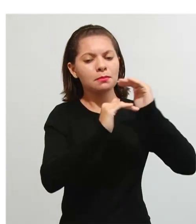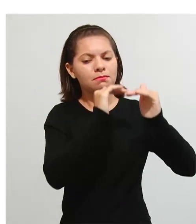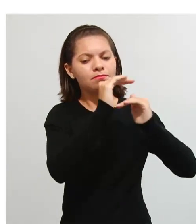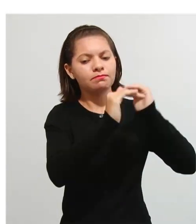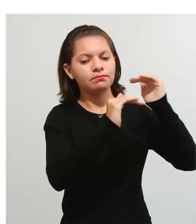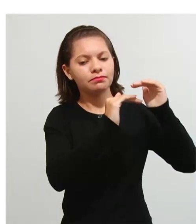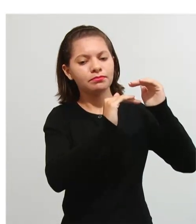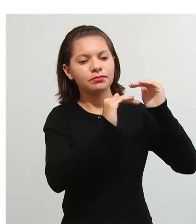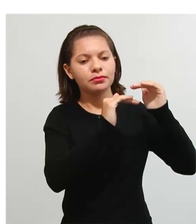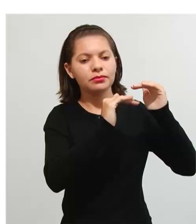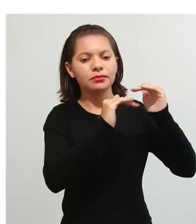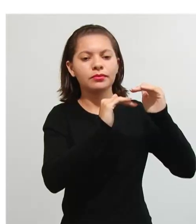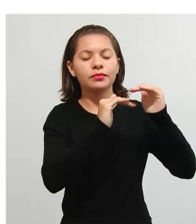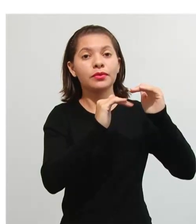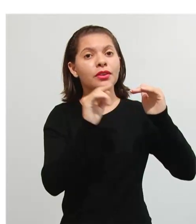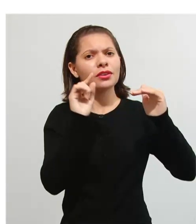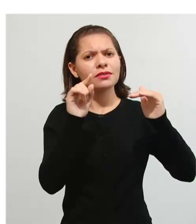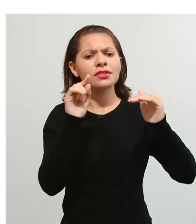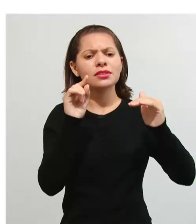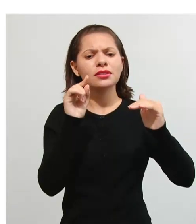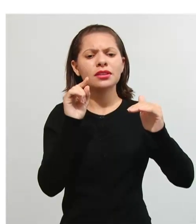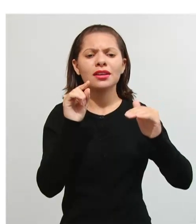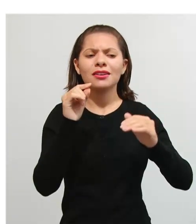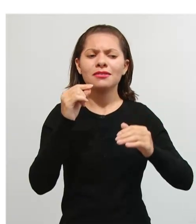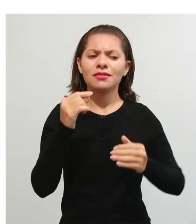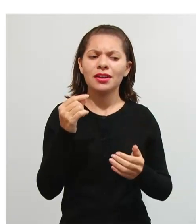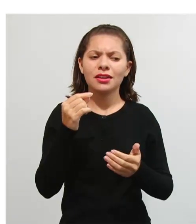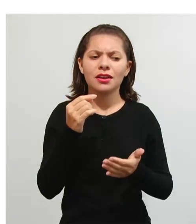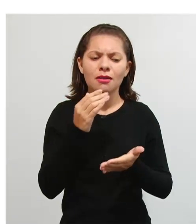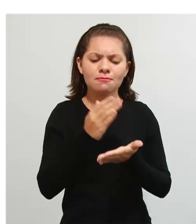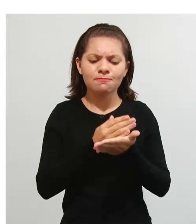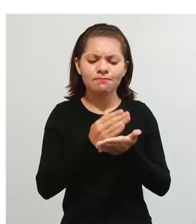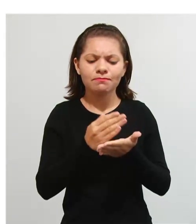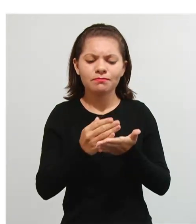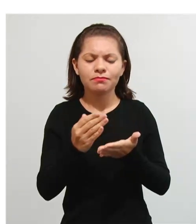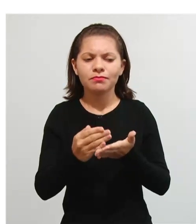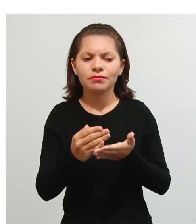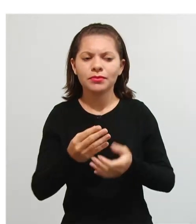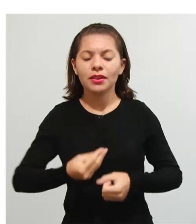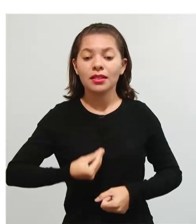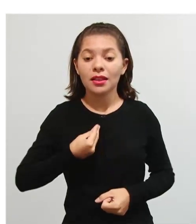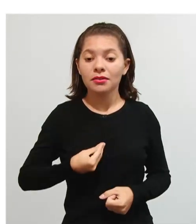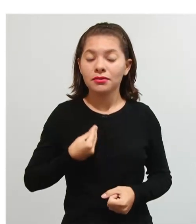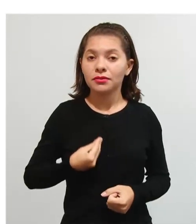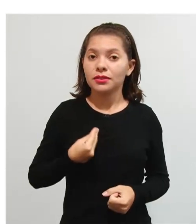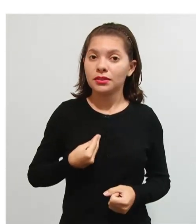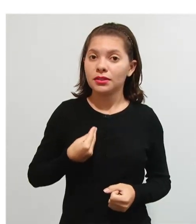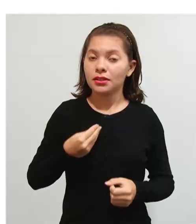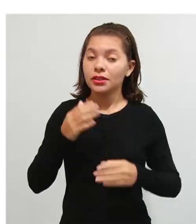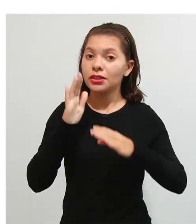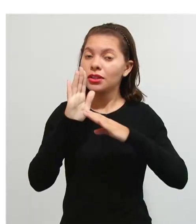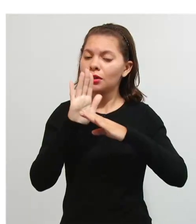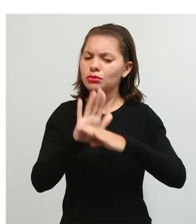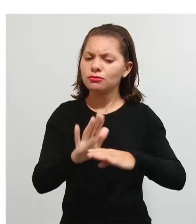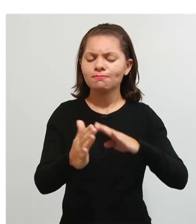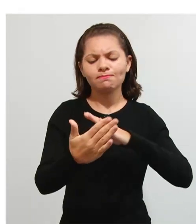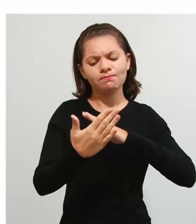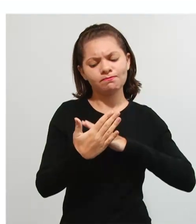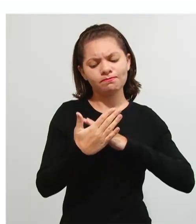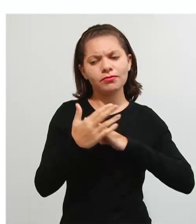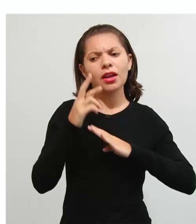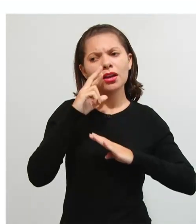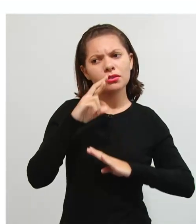processos cognitivos que você vem acumulando ao longo da vida, que permite resolver problemas, né?